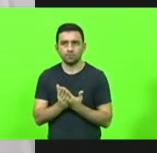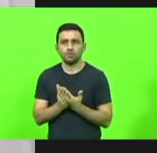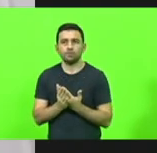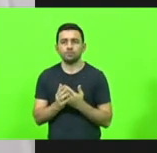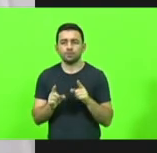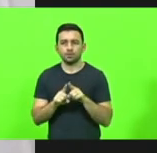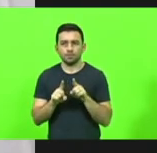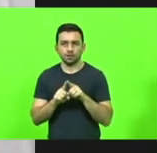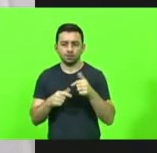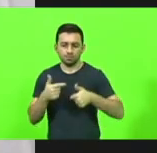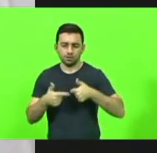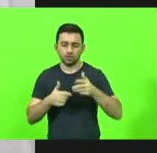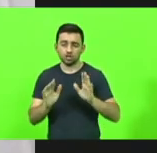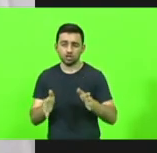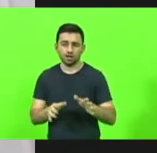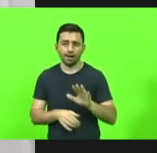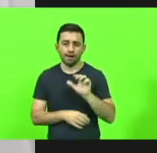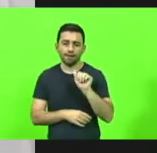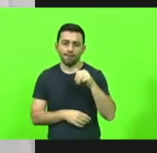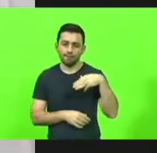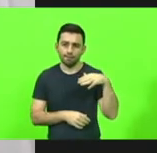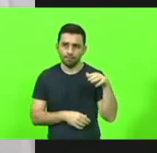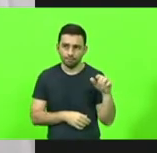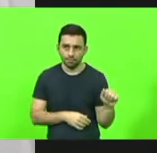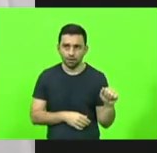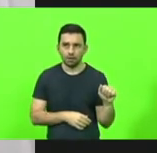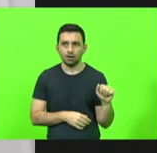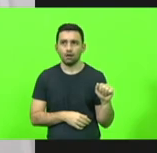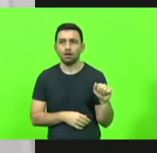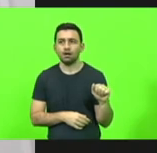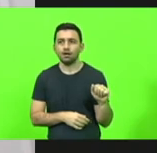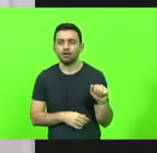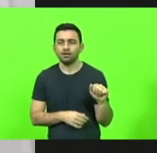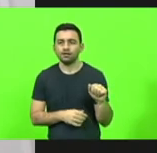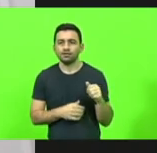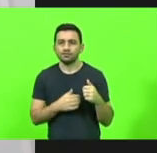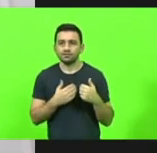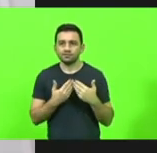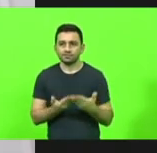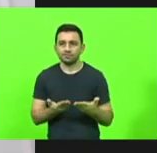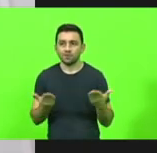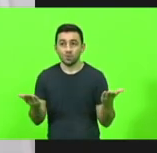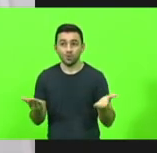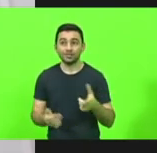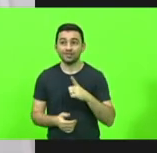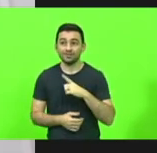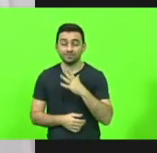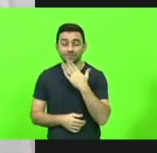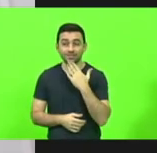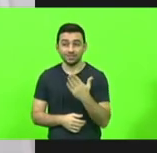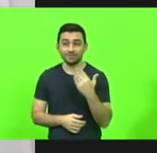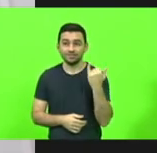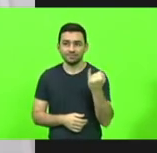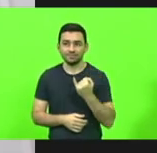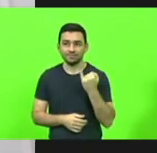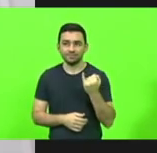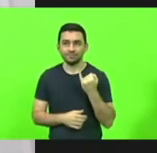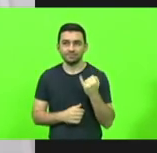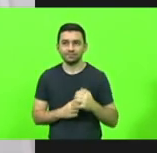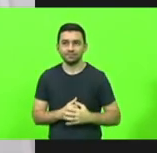de Itapoá, e aqui eu faço uma ressalva, porque houve hoje um pedido bastante